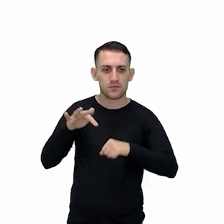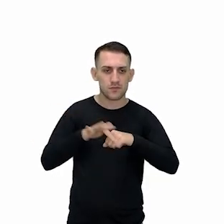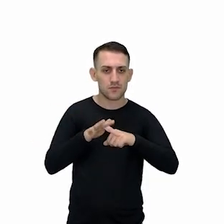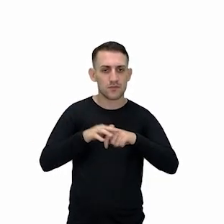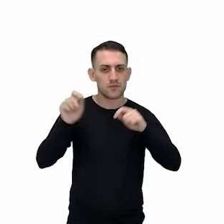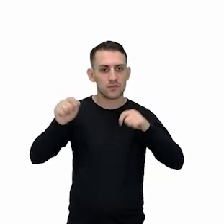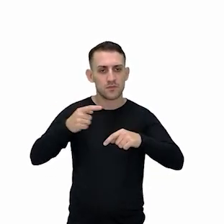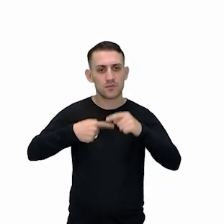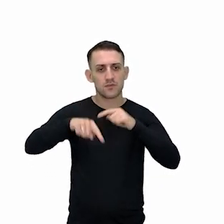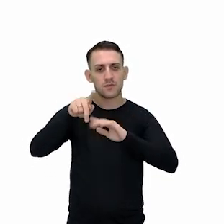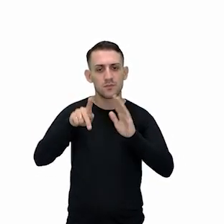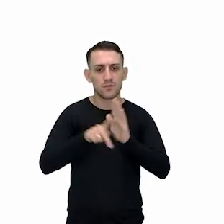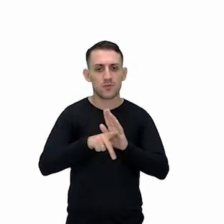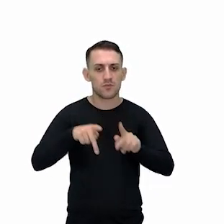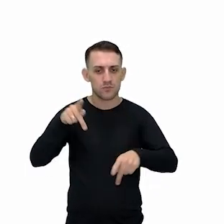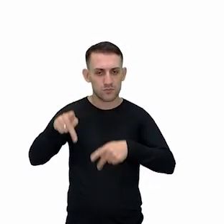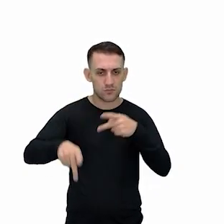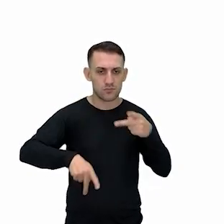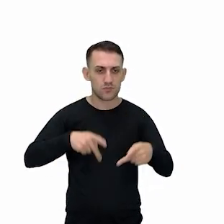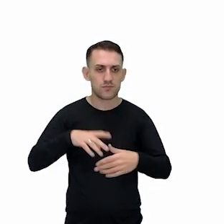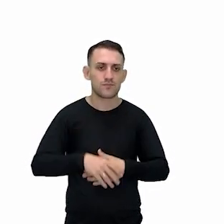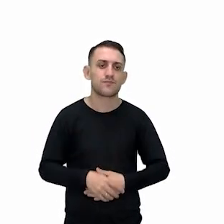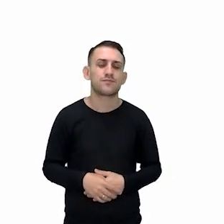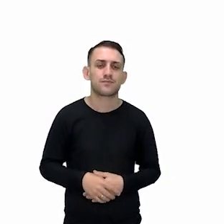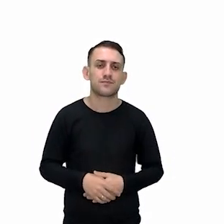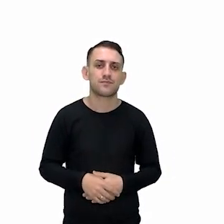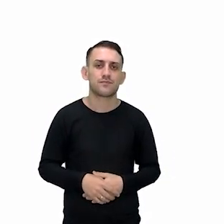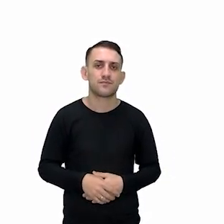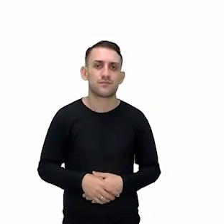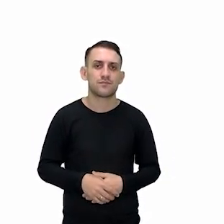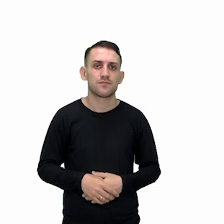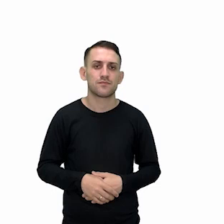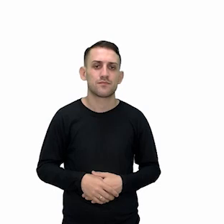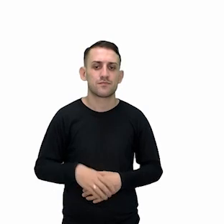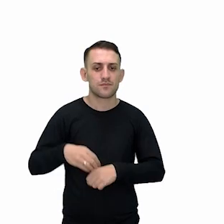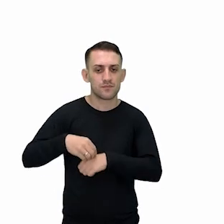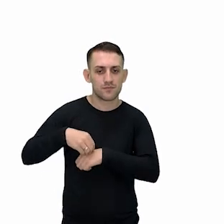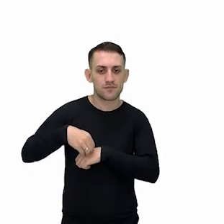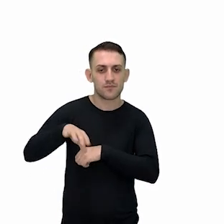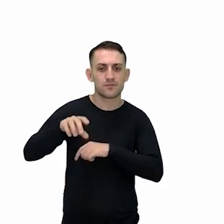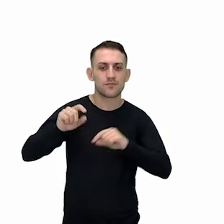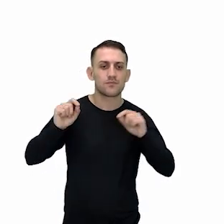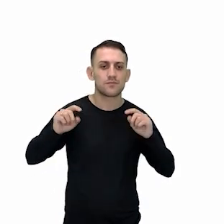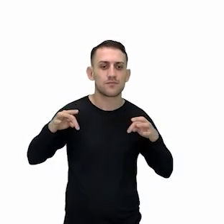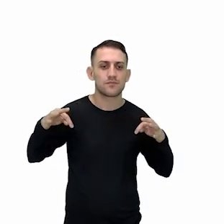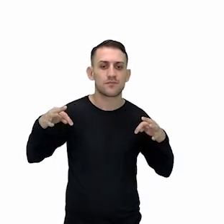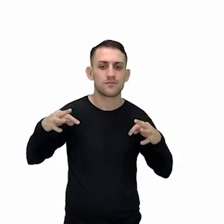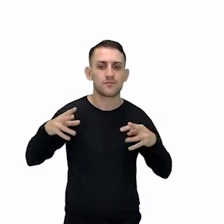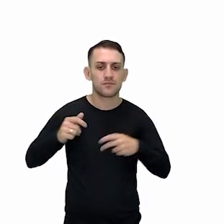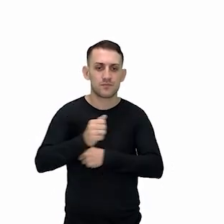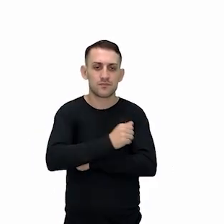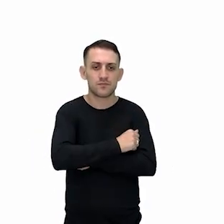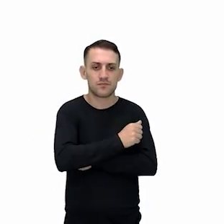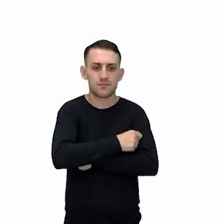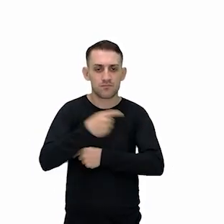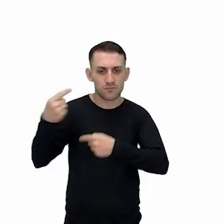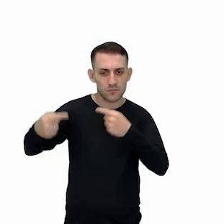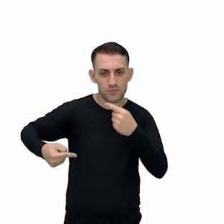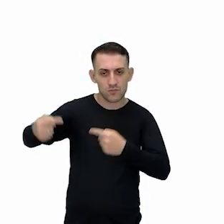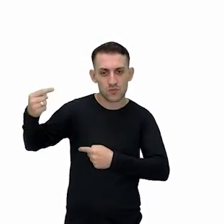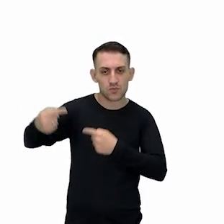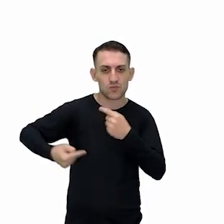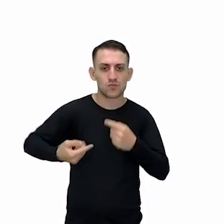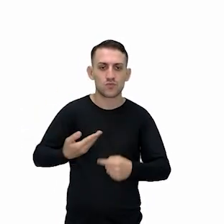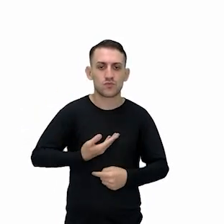para o desenvolvimento da humanidade. Aí, a seguir, ela sugere, né, para que os estudantes discutam com os colegas